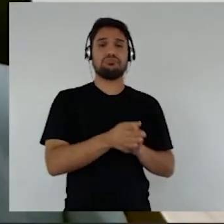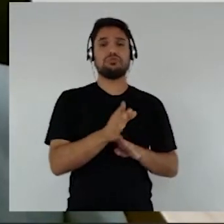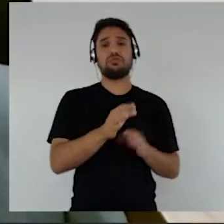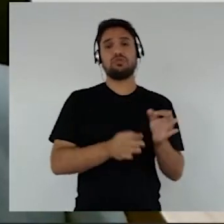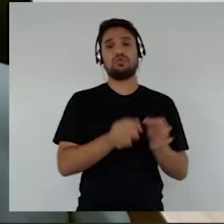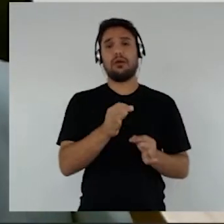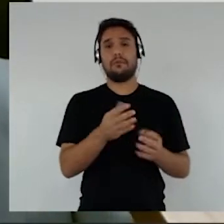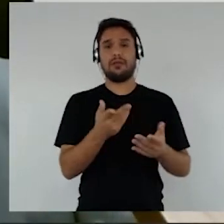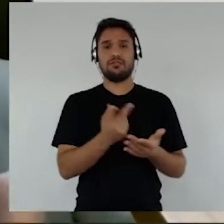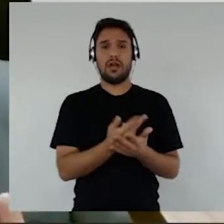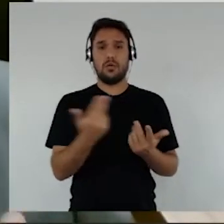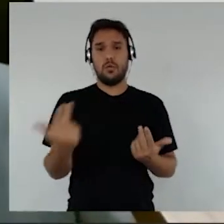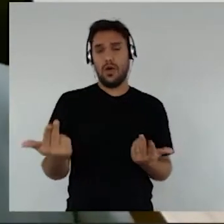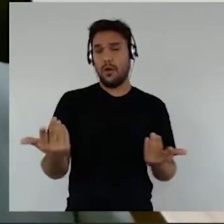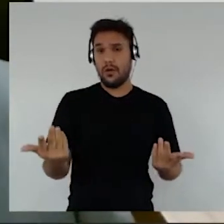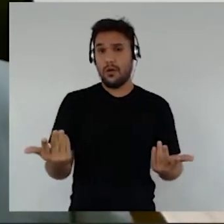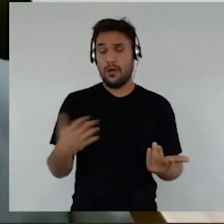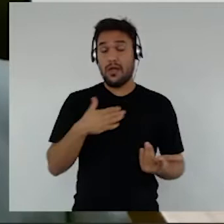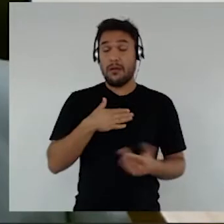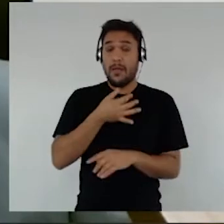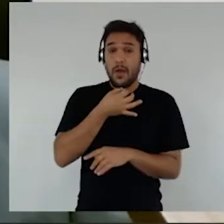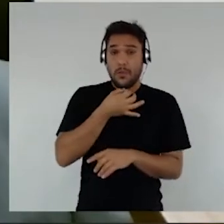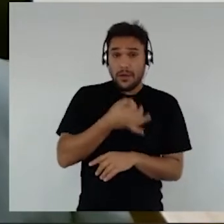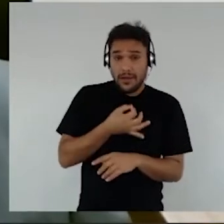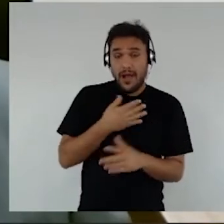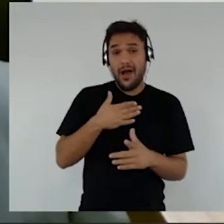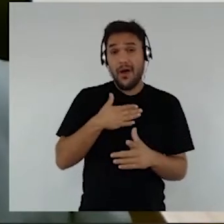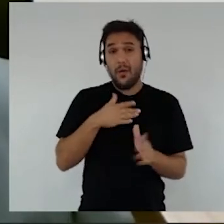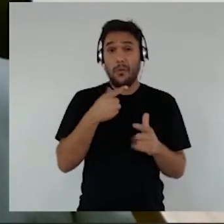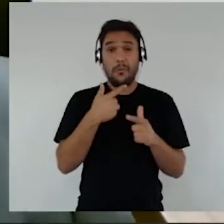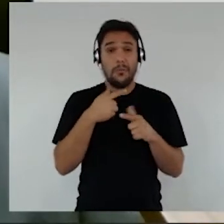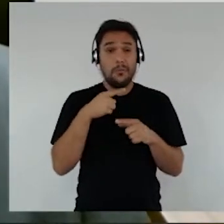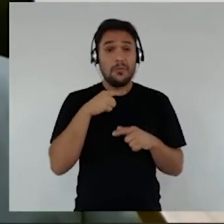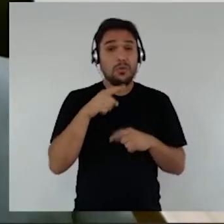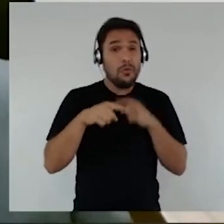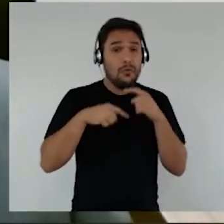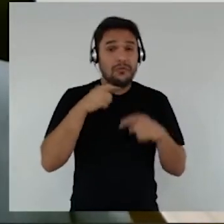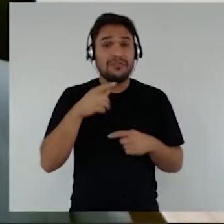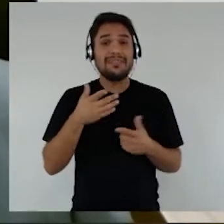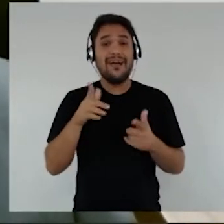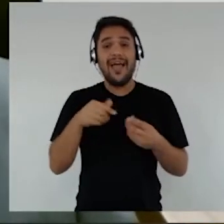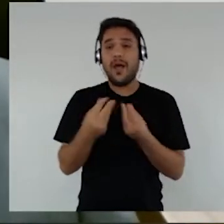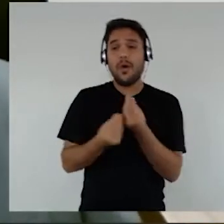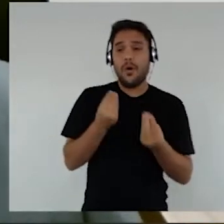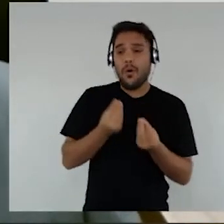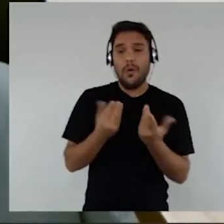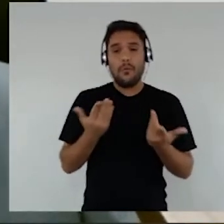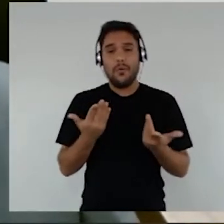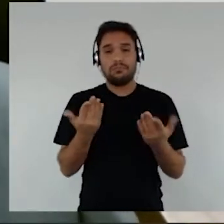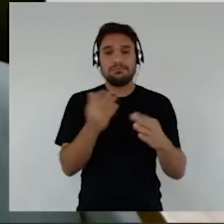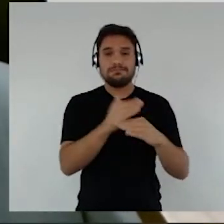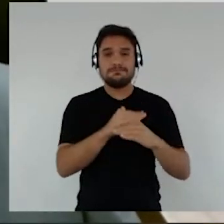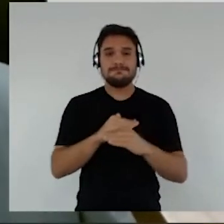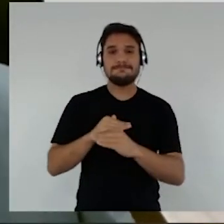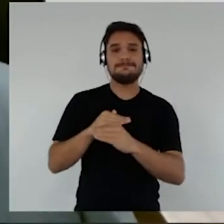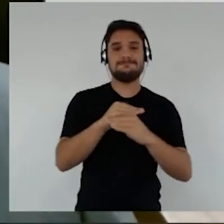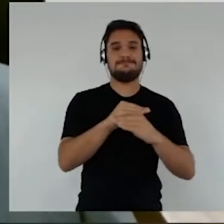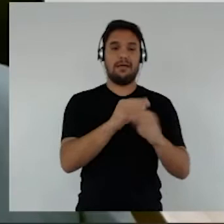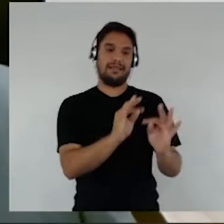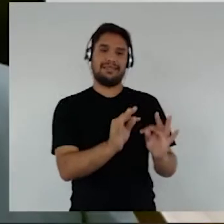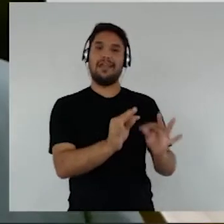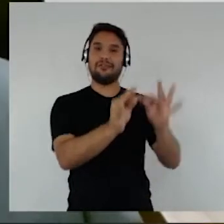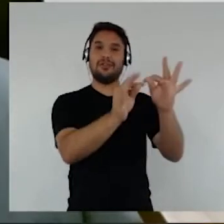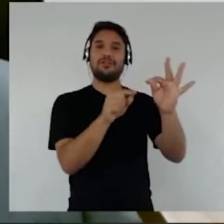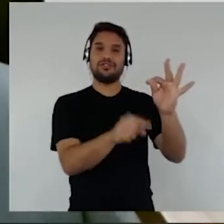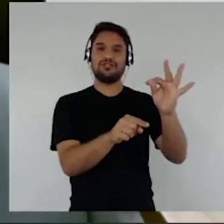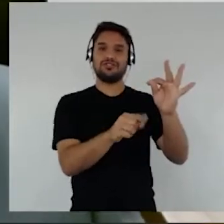julgamento? Ao meu sentir, senhores, a grande questão é compatibilizar, harmonizar as inovações